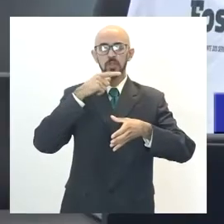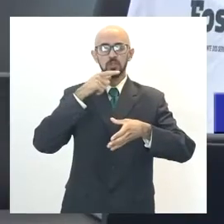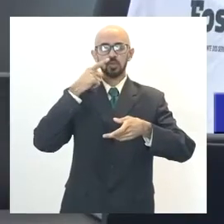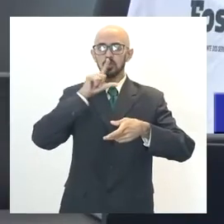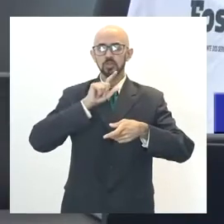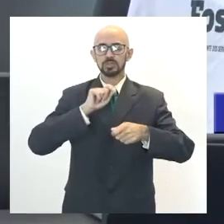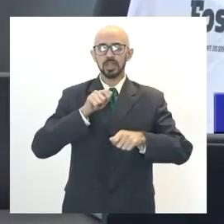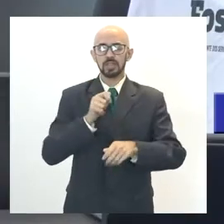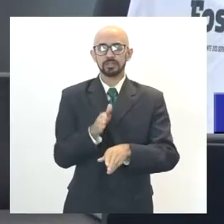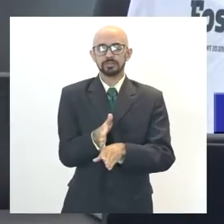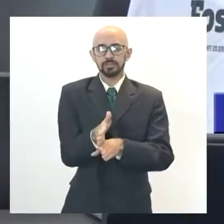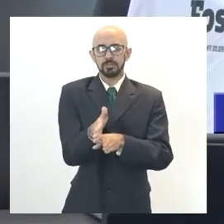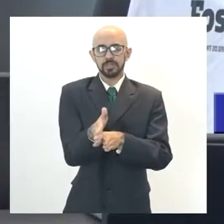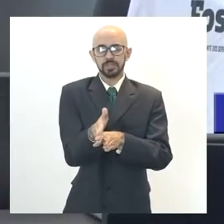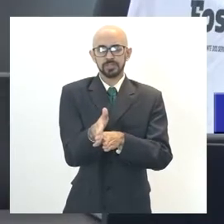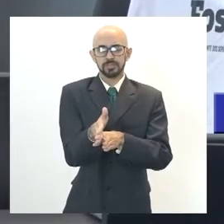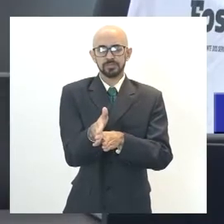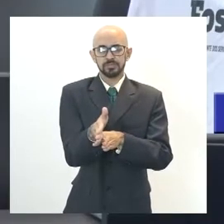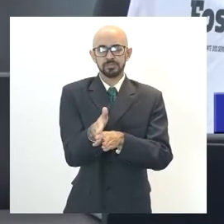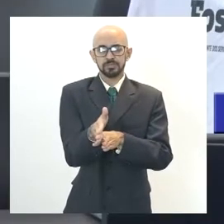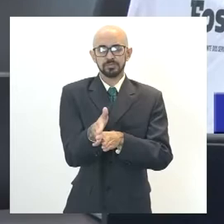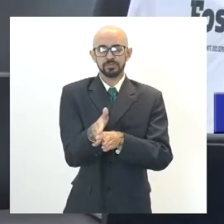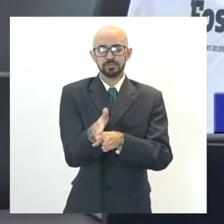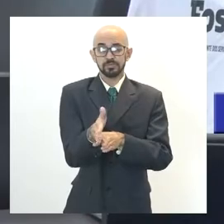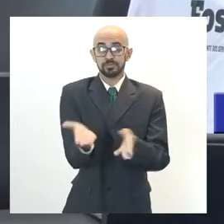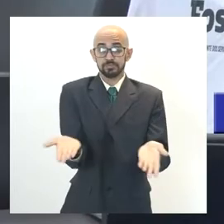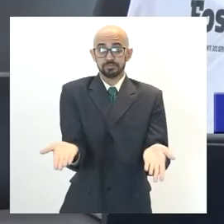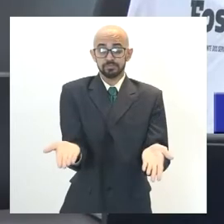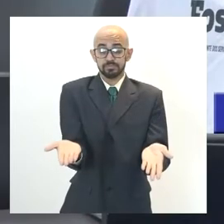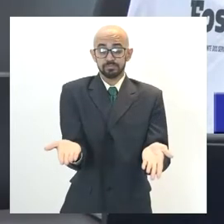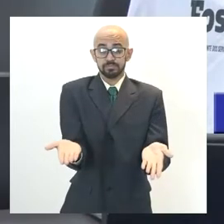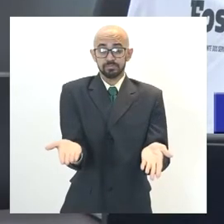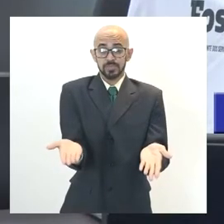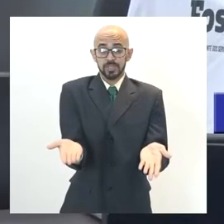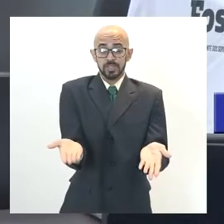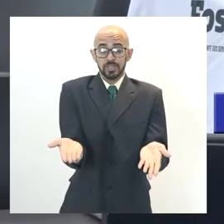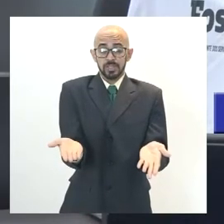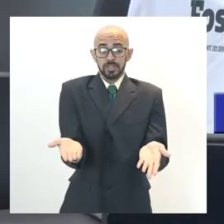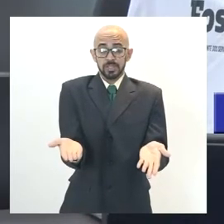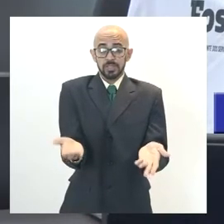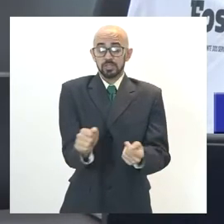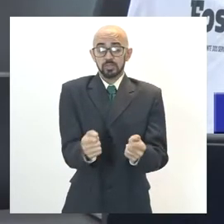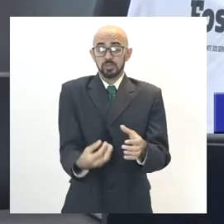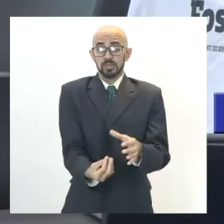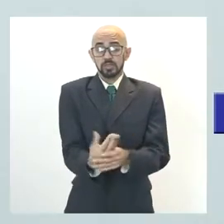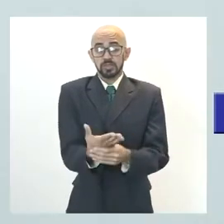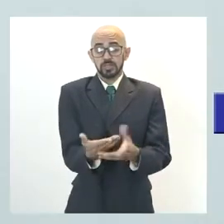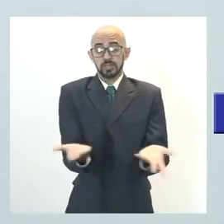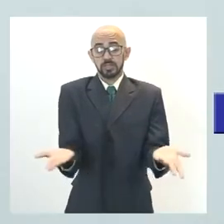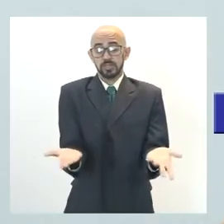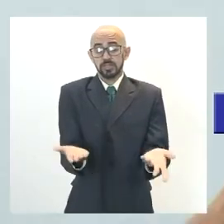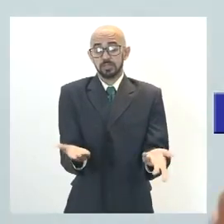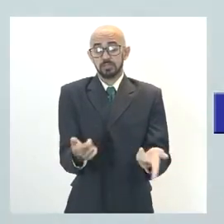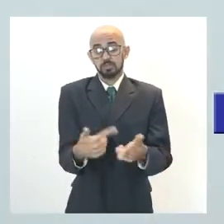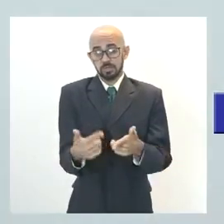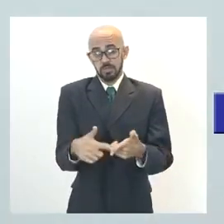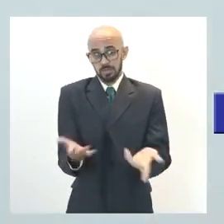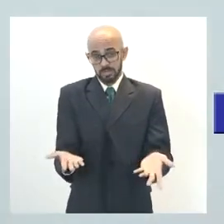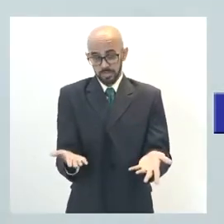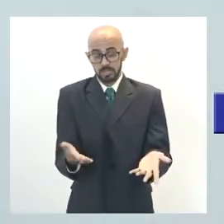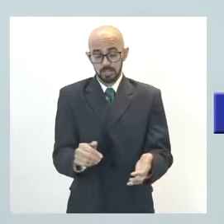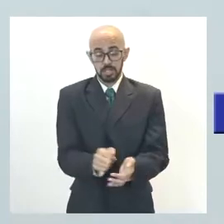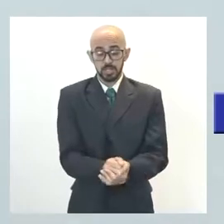nem por negociação coletiva tão usado de joga totalmente ela no ralo além de